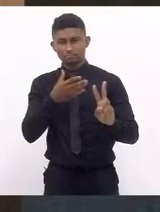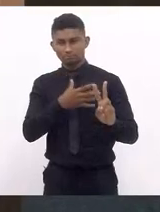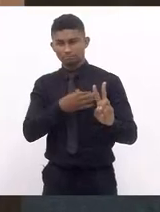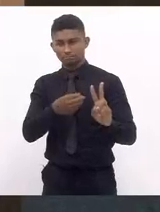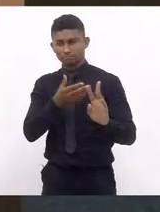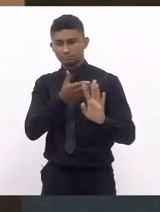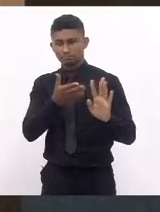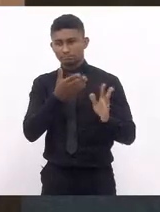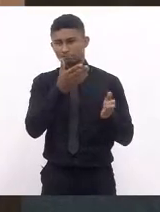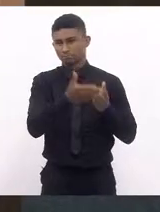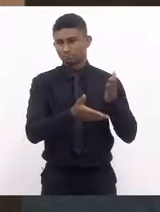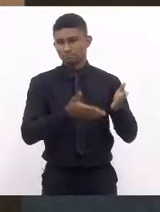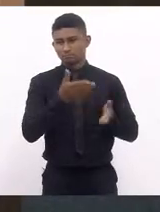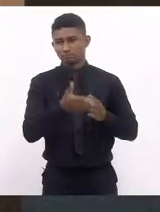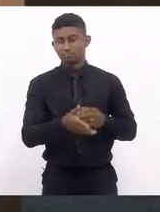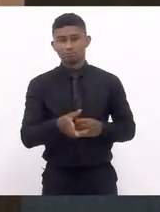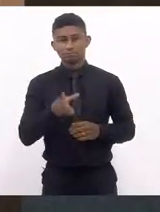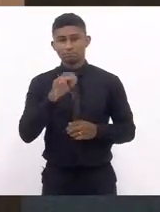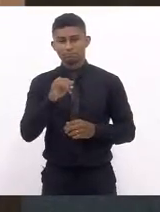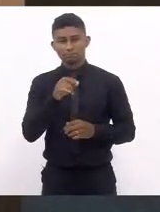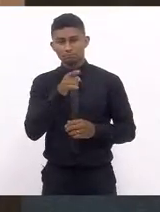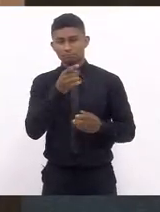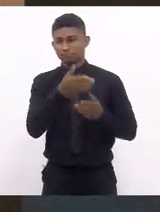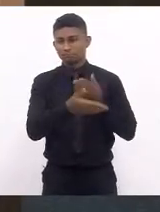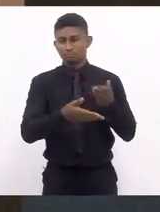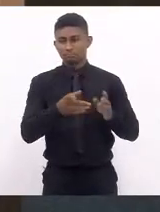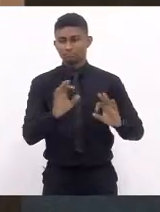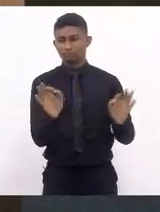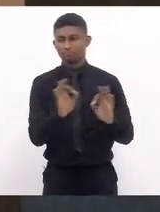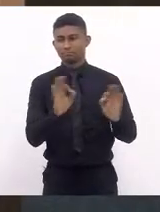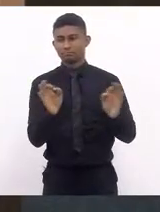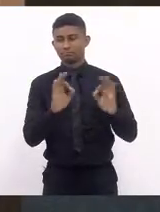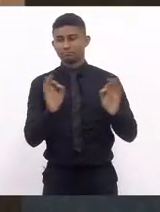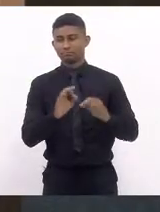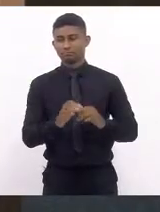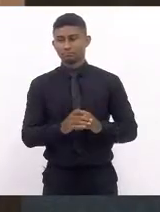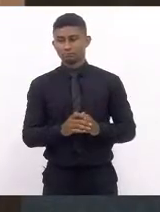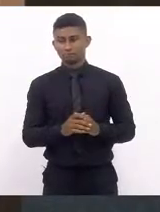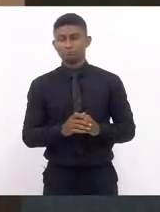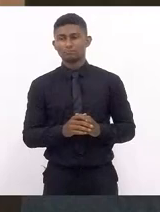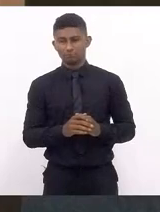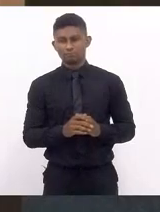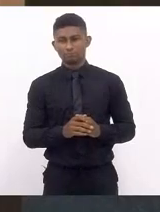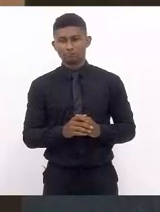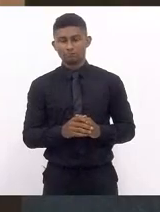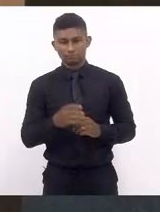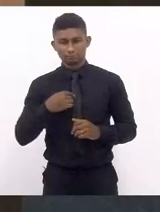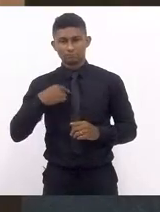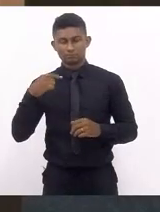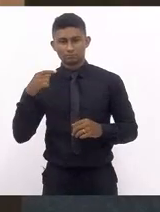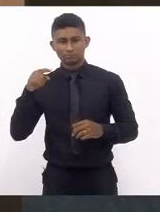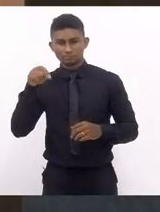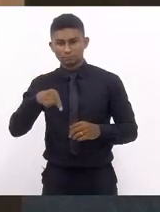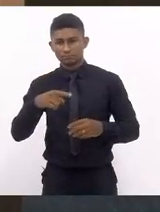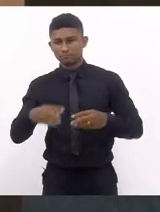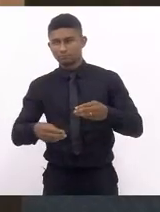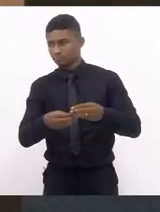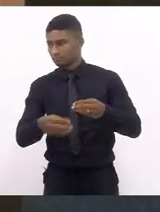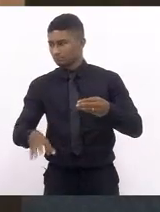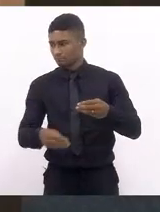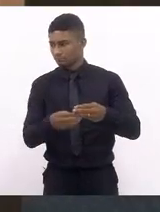das minhas filhas eu não estaria aqui trabalhando exercendo as minhas funções contribuindo da melhor maneira possível